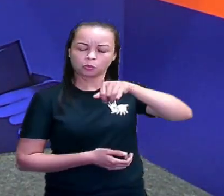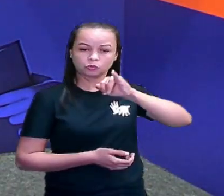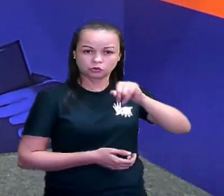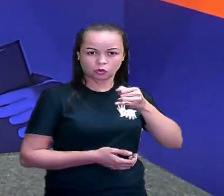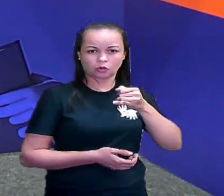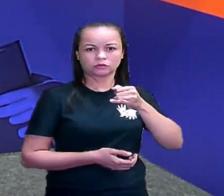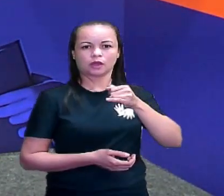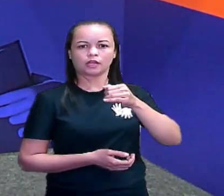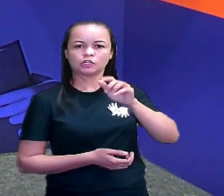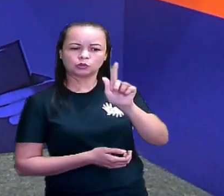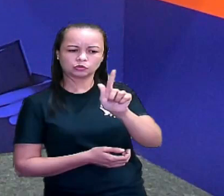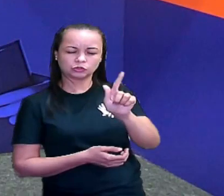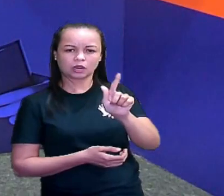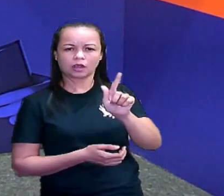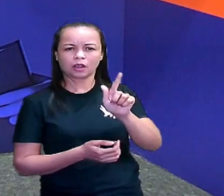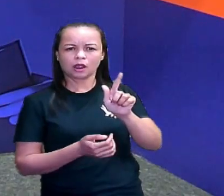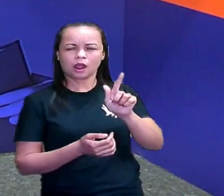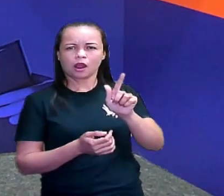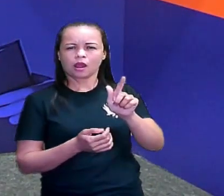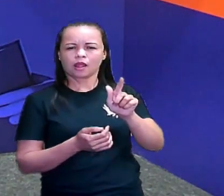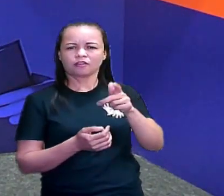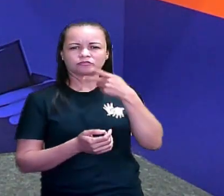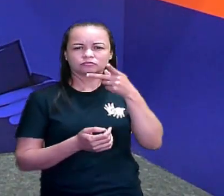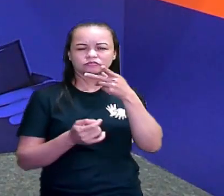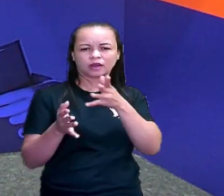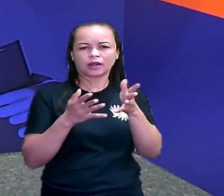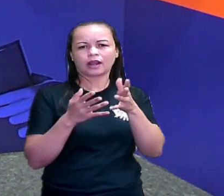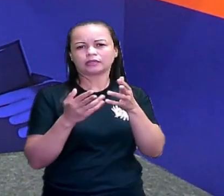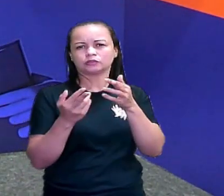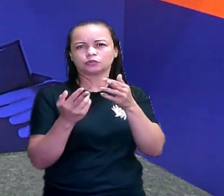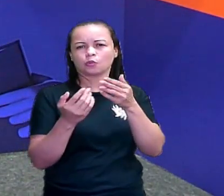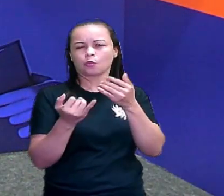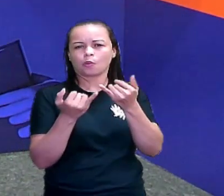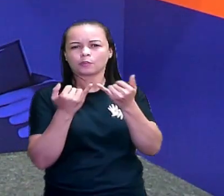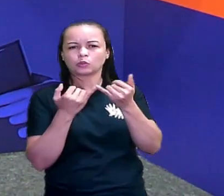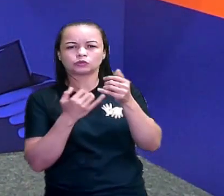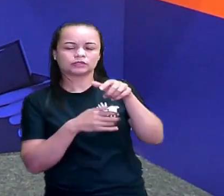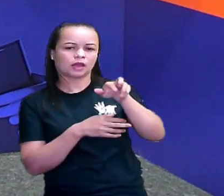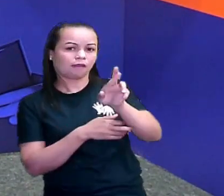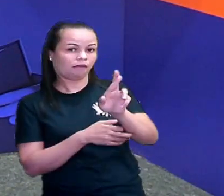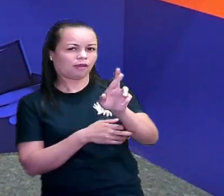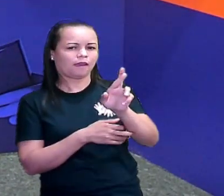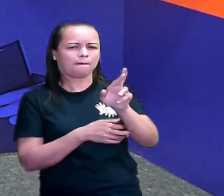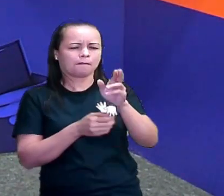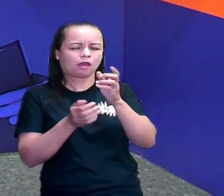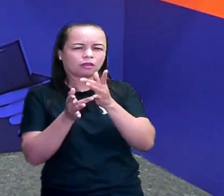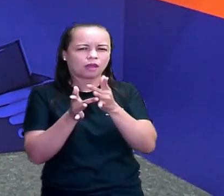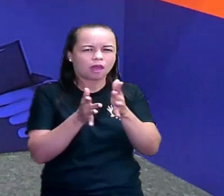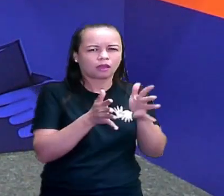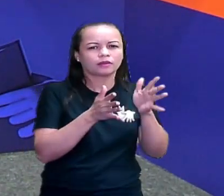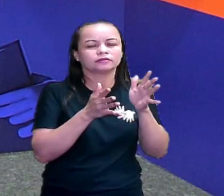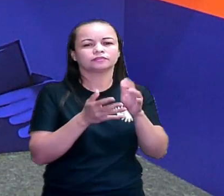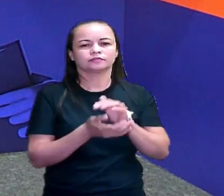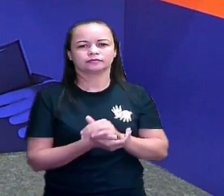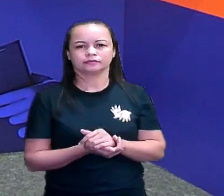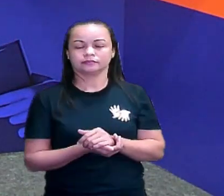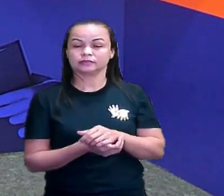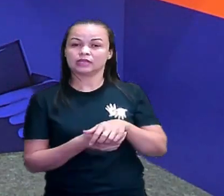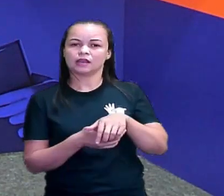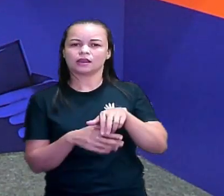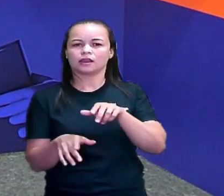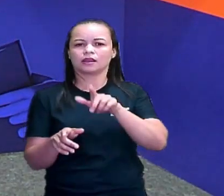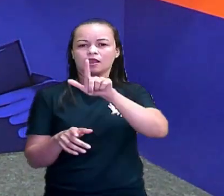o G pronunciado como o nosso R, certo? Mais arrastado, que a gente diz assim, la